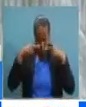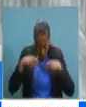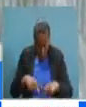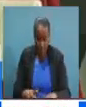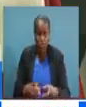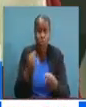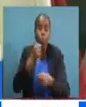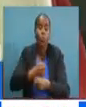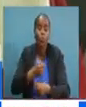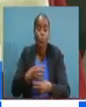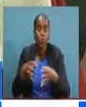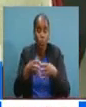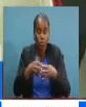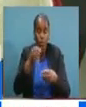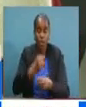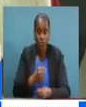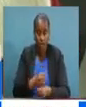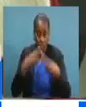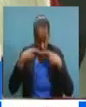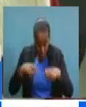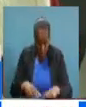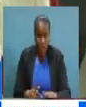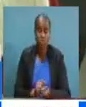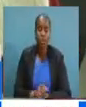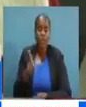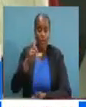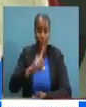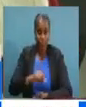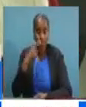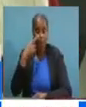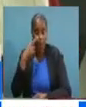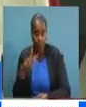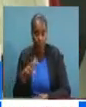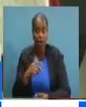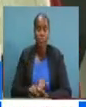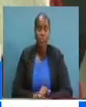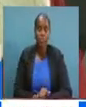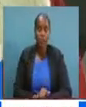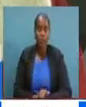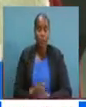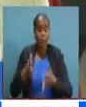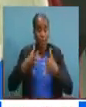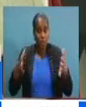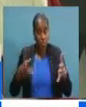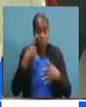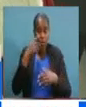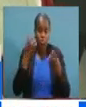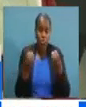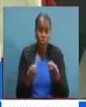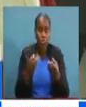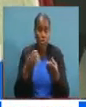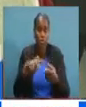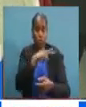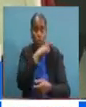de grupos de trabalho para investigações, e também para haver um maior conhecimento mútuo